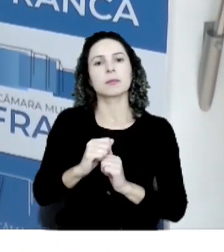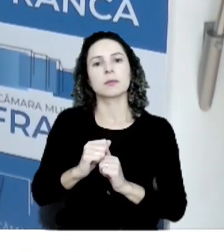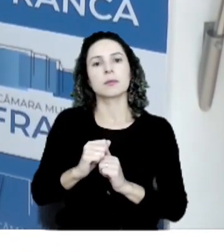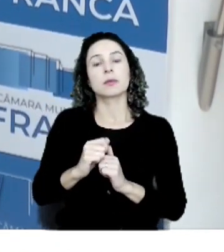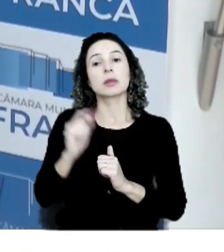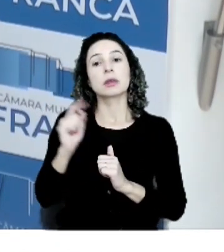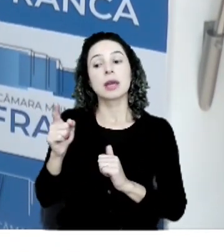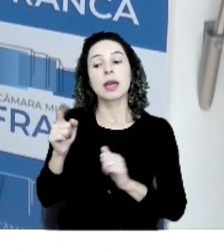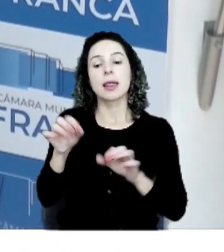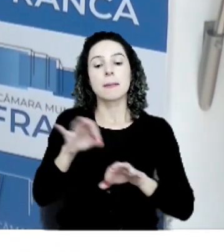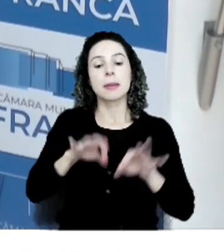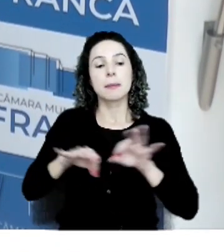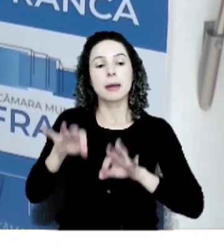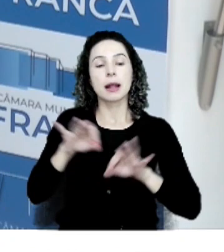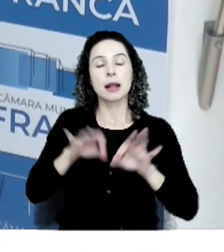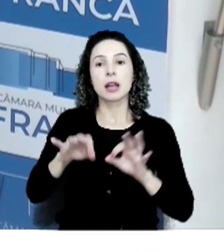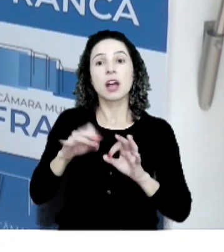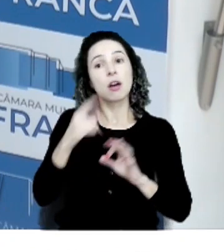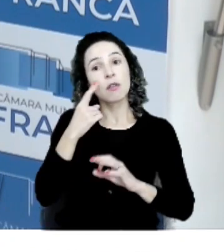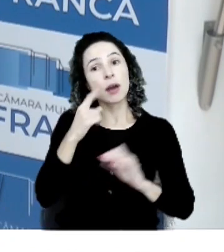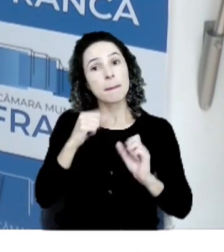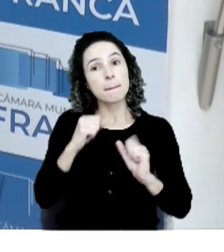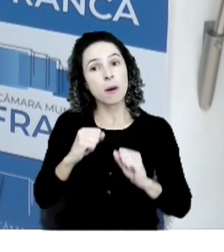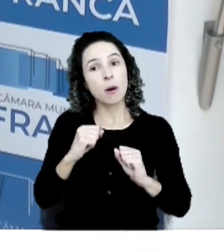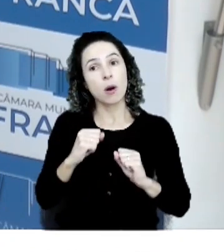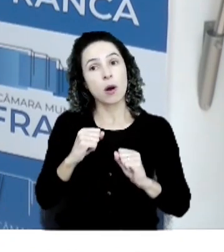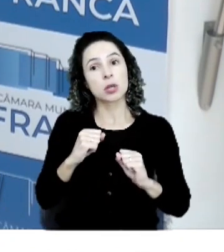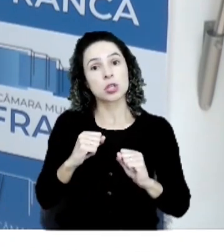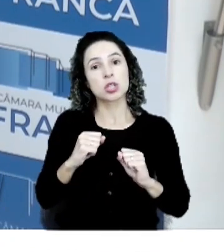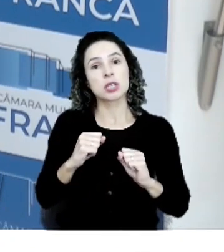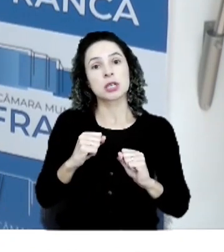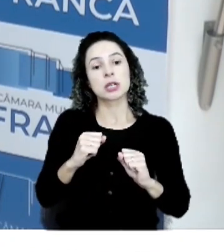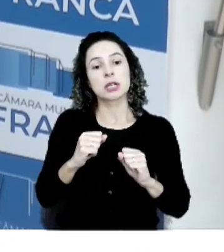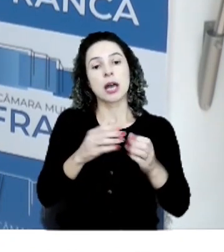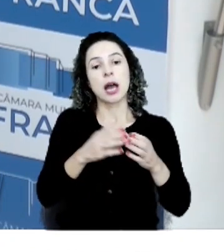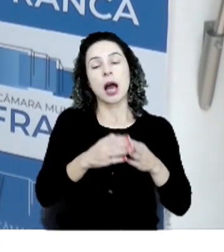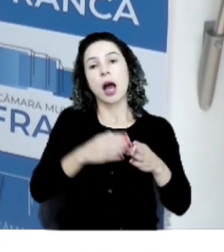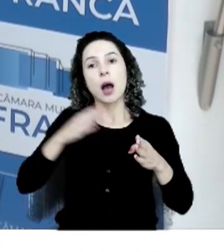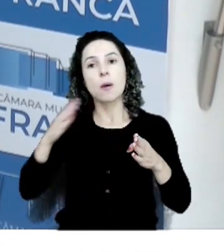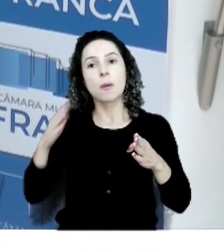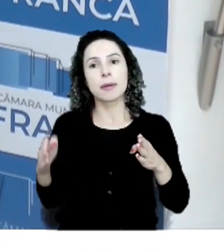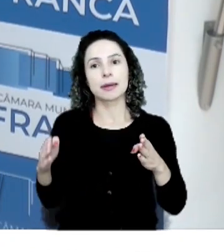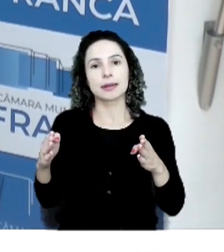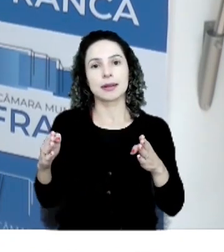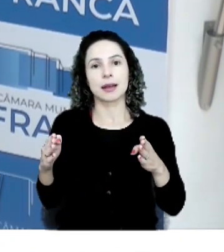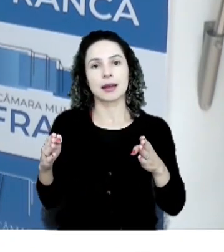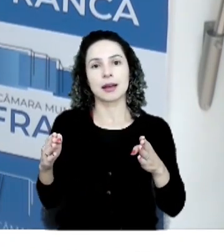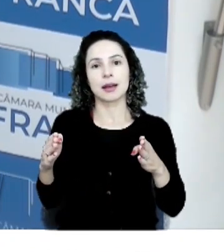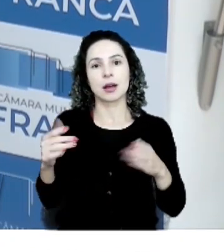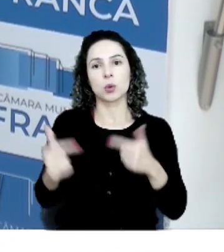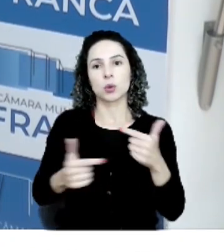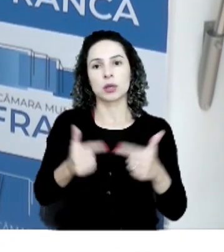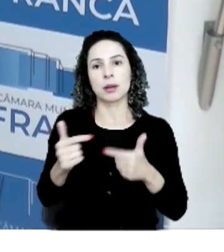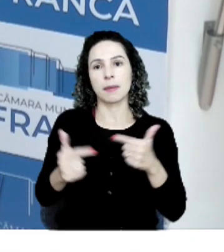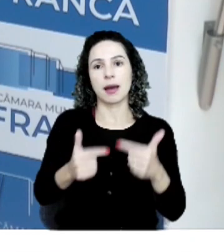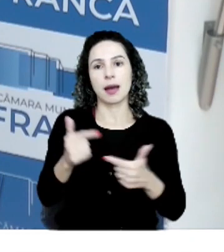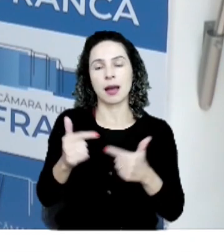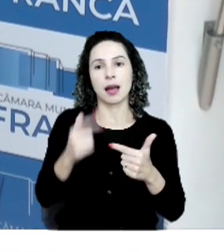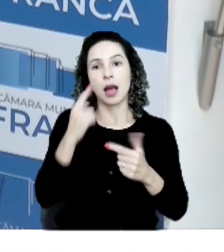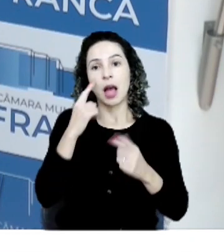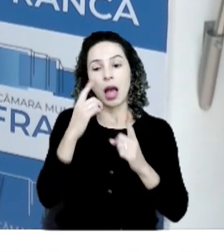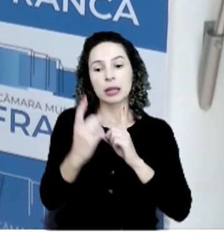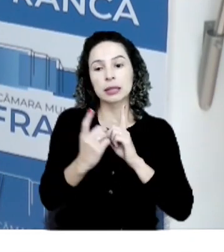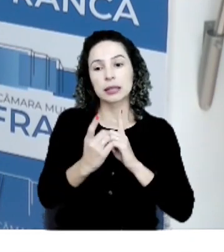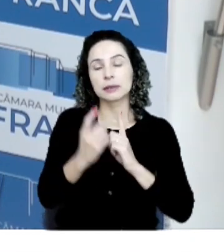um planejamento da possibilidade de estender o serviço atendimento